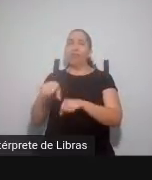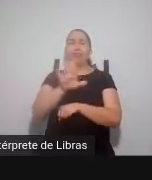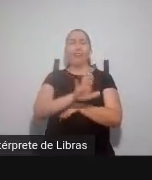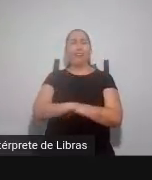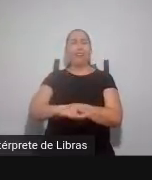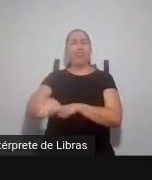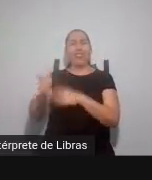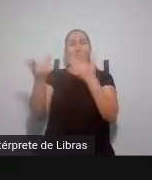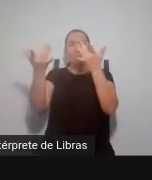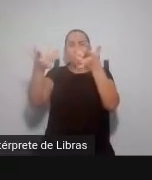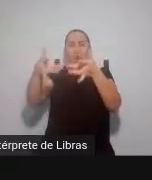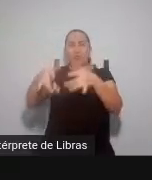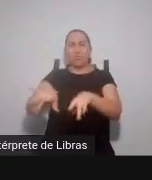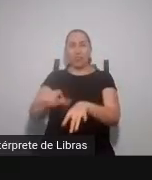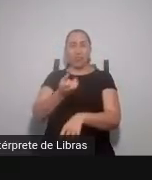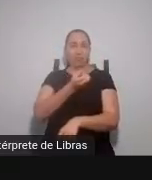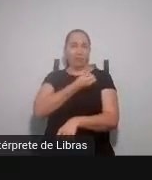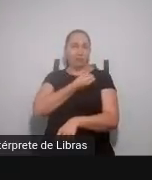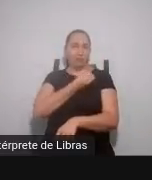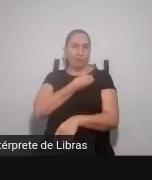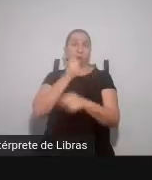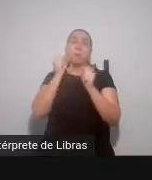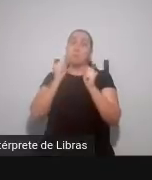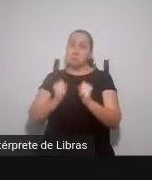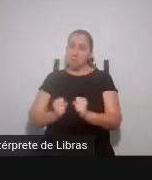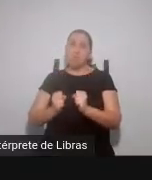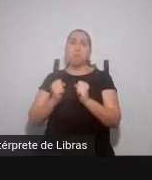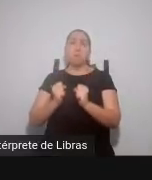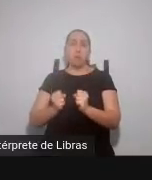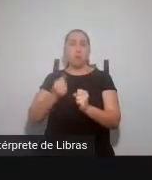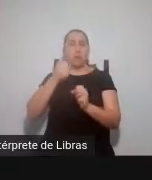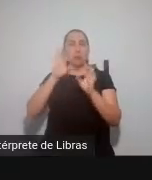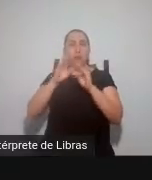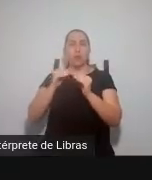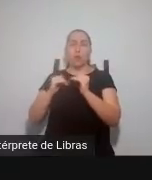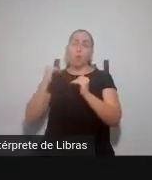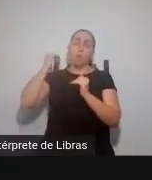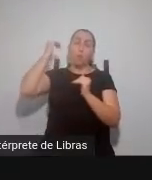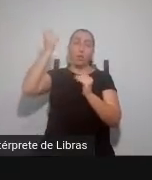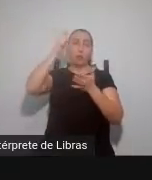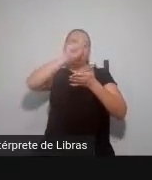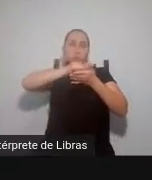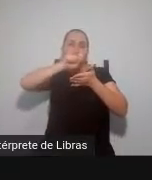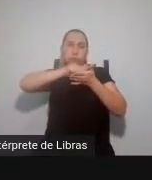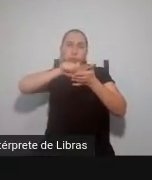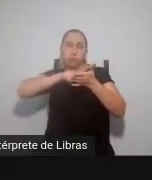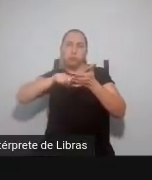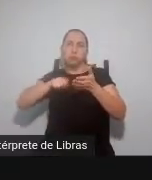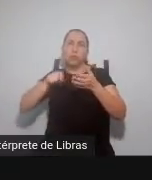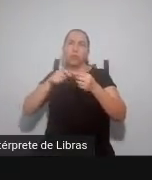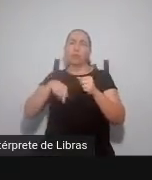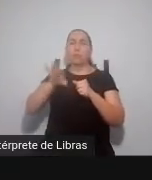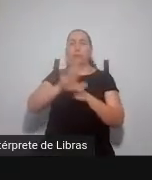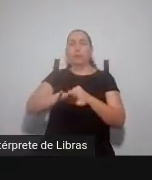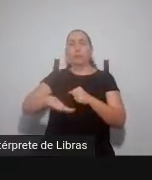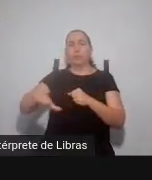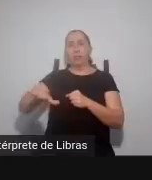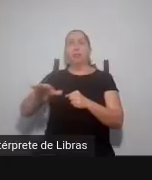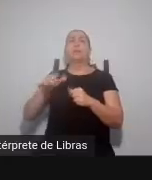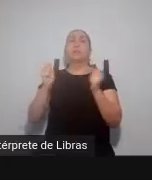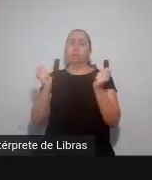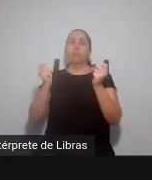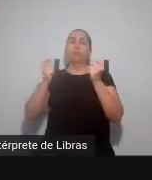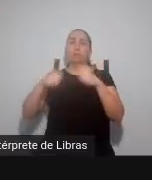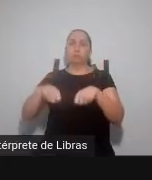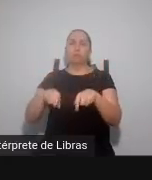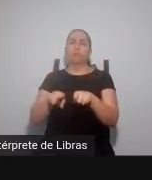números, ele pode escrever para a criança. Se as crianças começarem a escrever e ficarem cansadas, pode